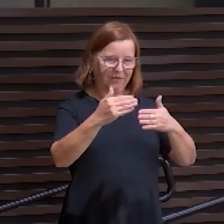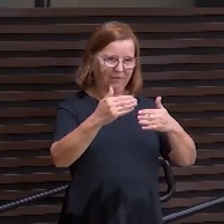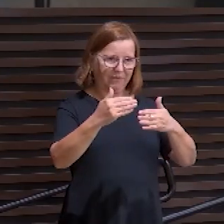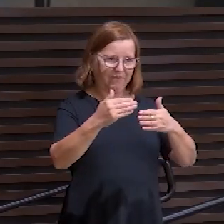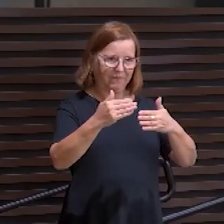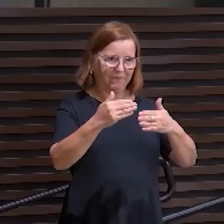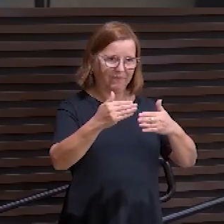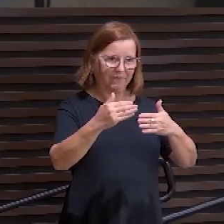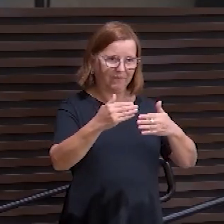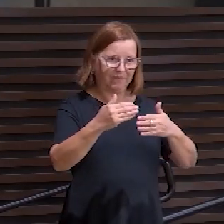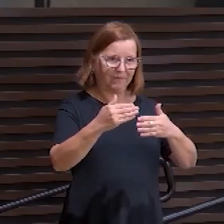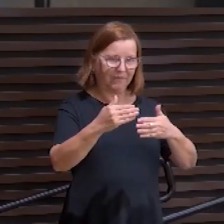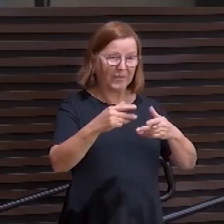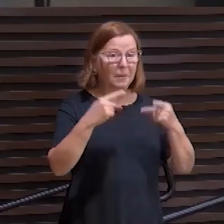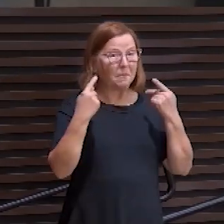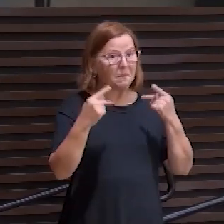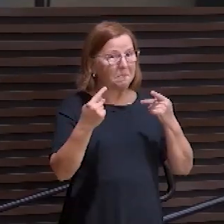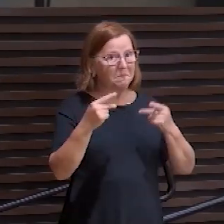compartilhe com alguém.